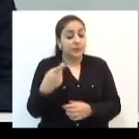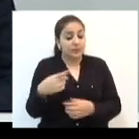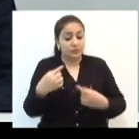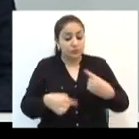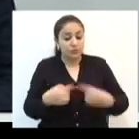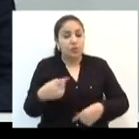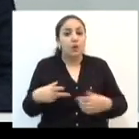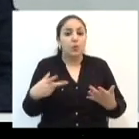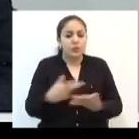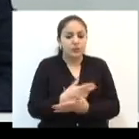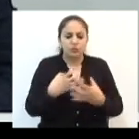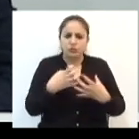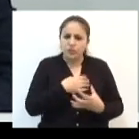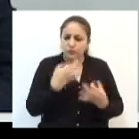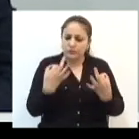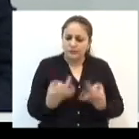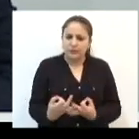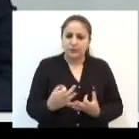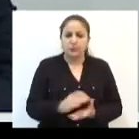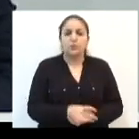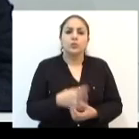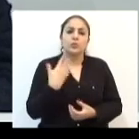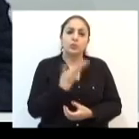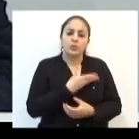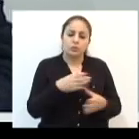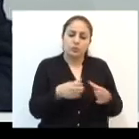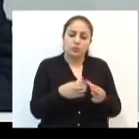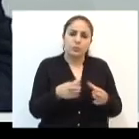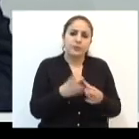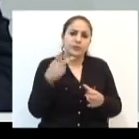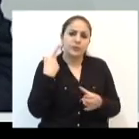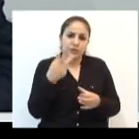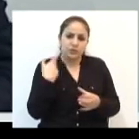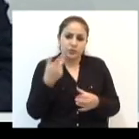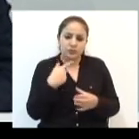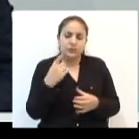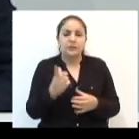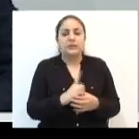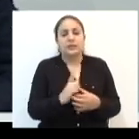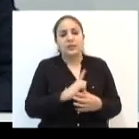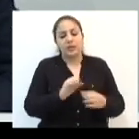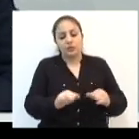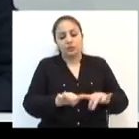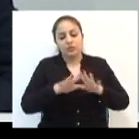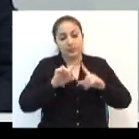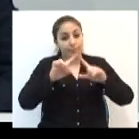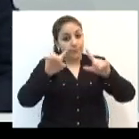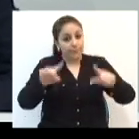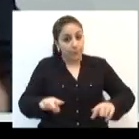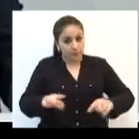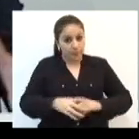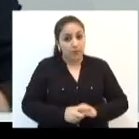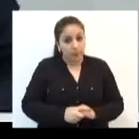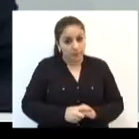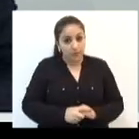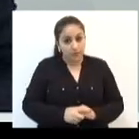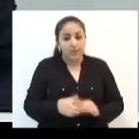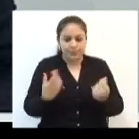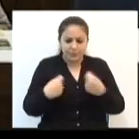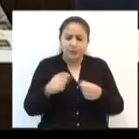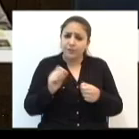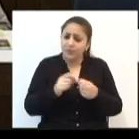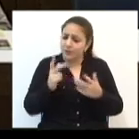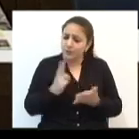discussão aconteça de forma adequada, a legislação determina que nós tenhamos audiências públicas. Isso deveria ser